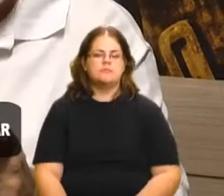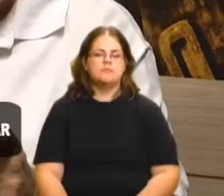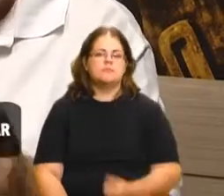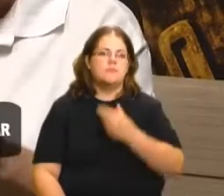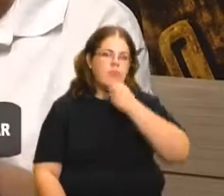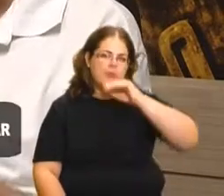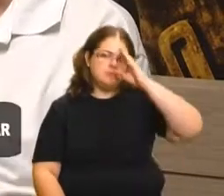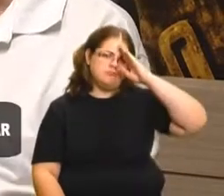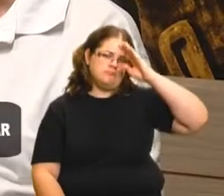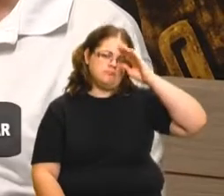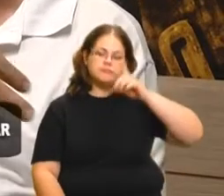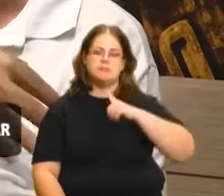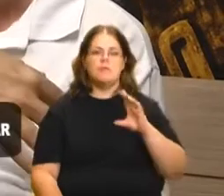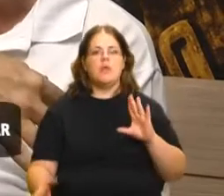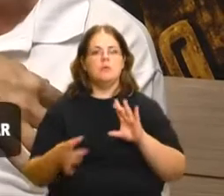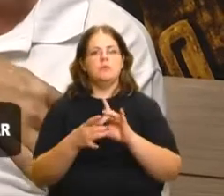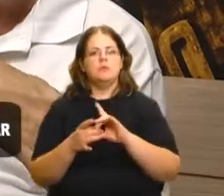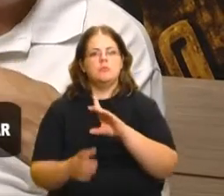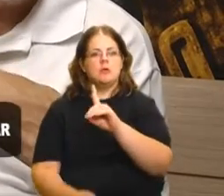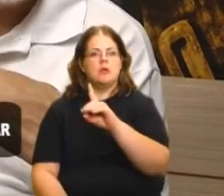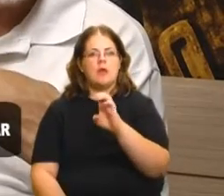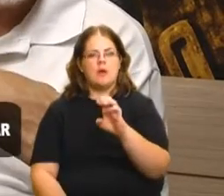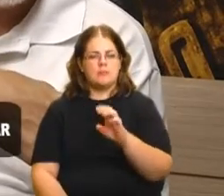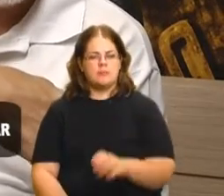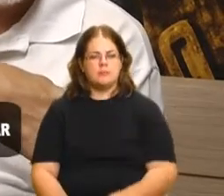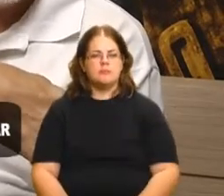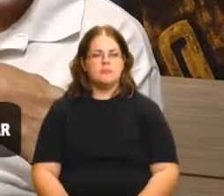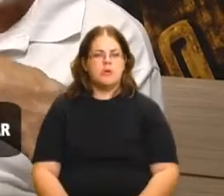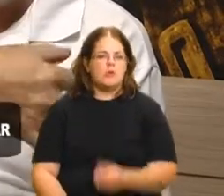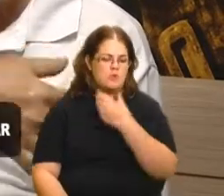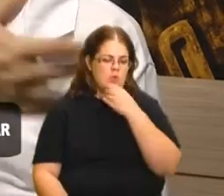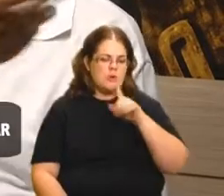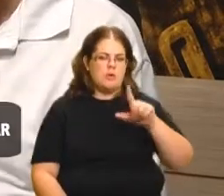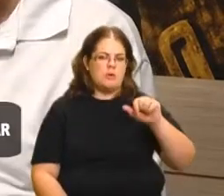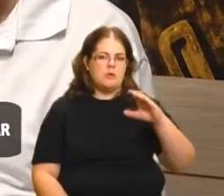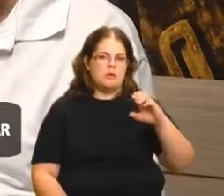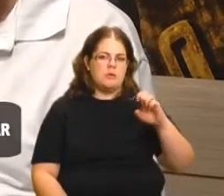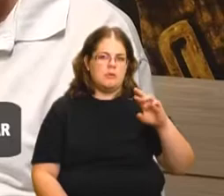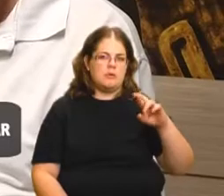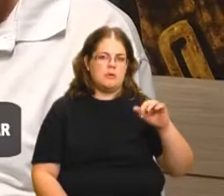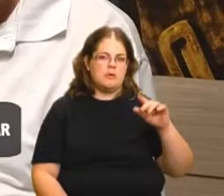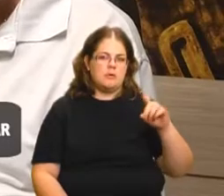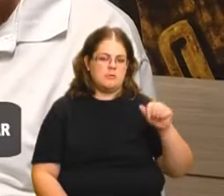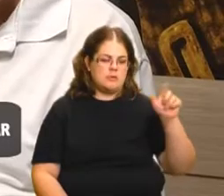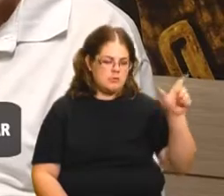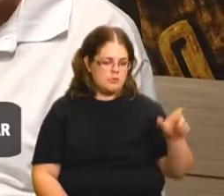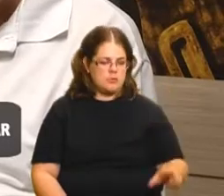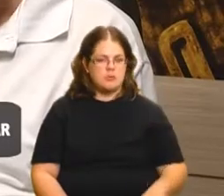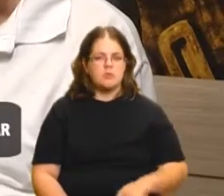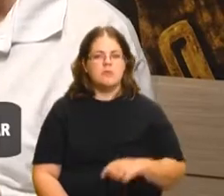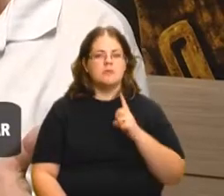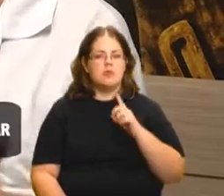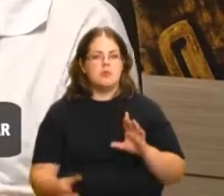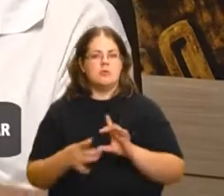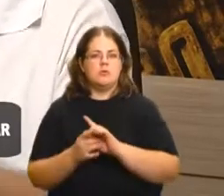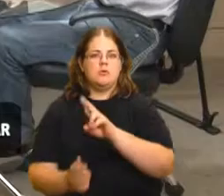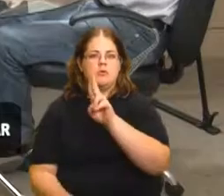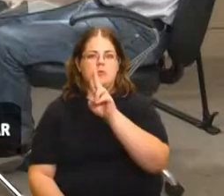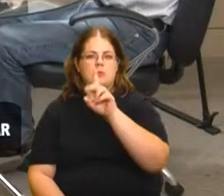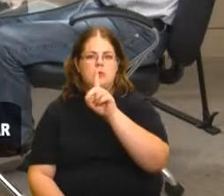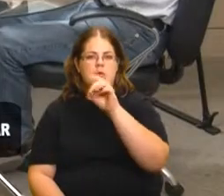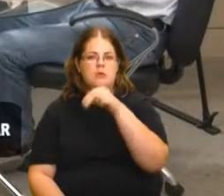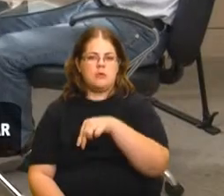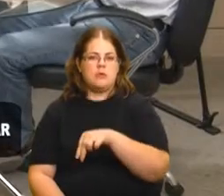Esses militares, em geral, tinham vínculos com a UDN. Lacerda era a liderança máxima da UDN, um partido que tinha